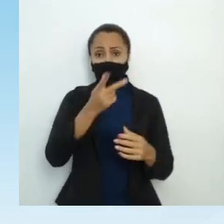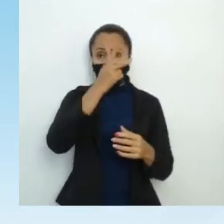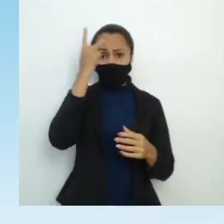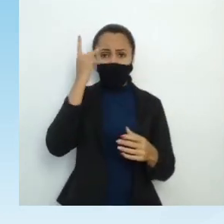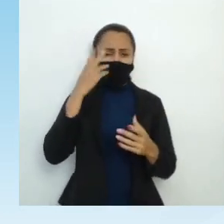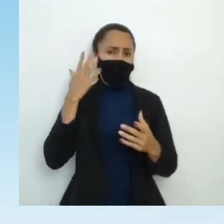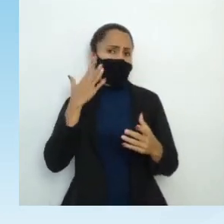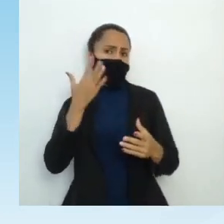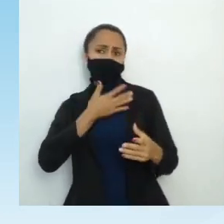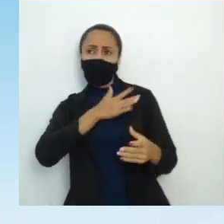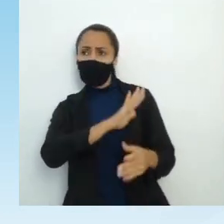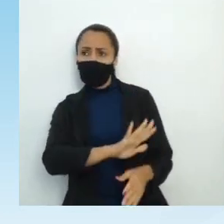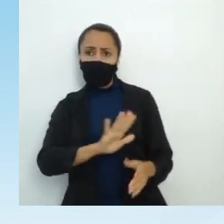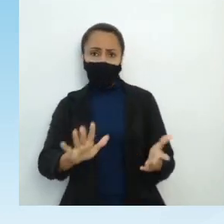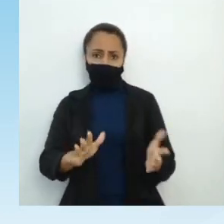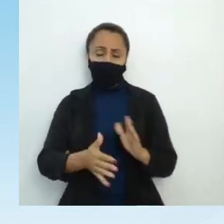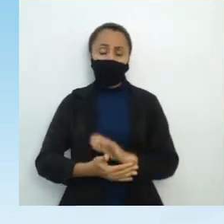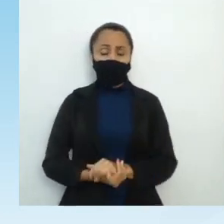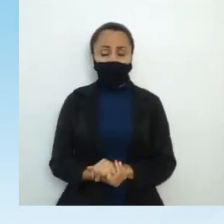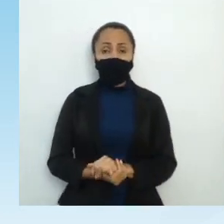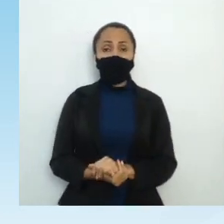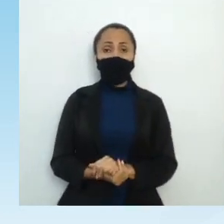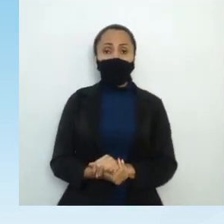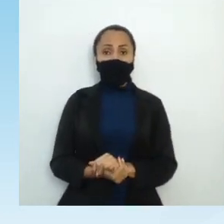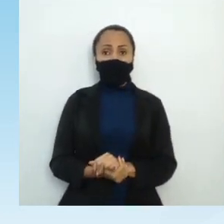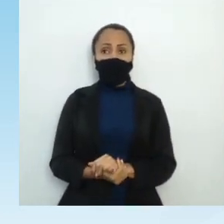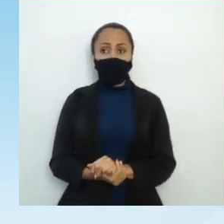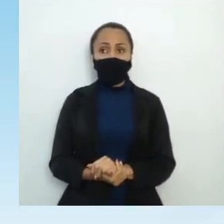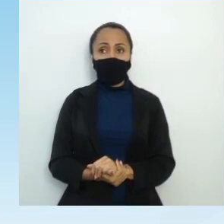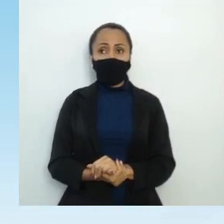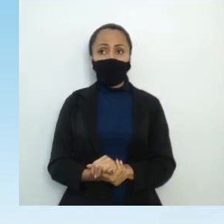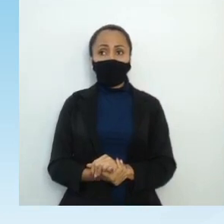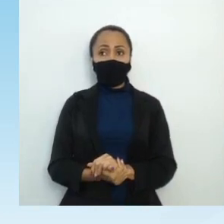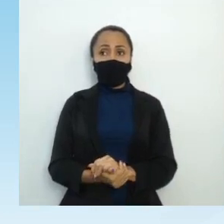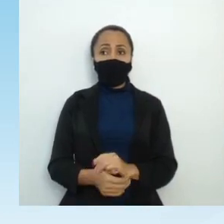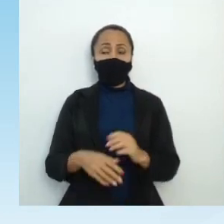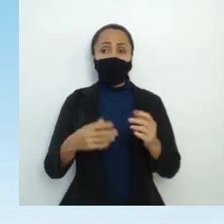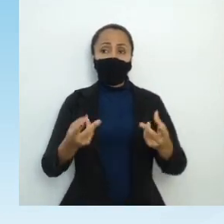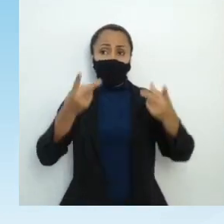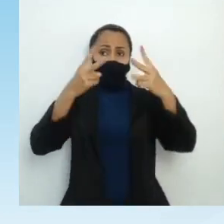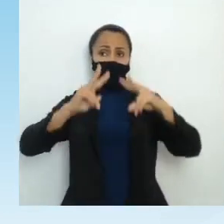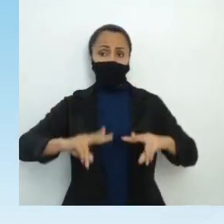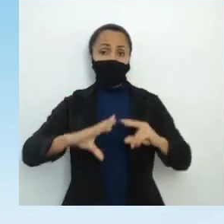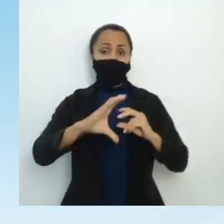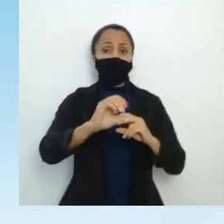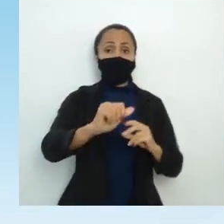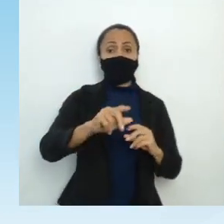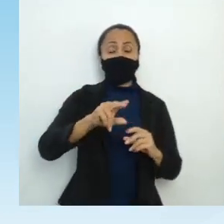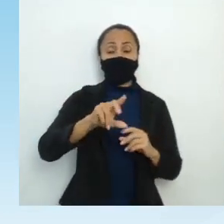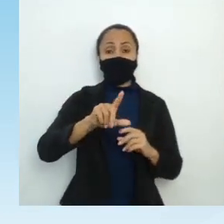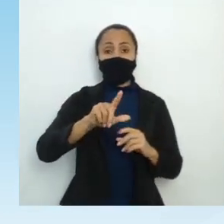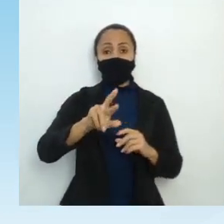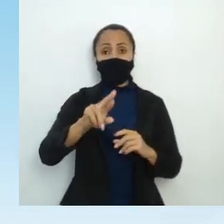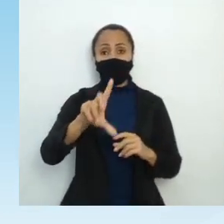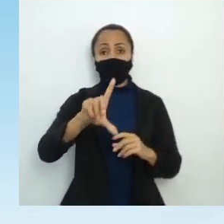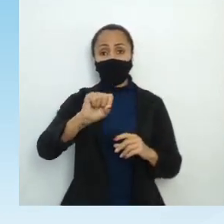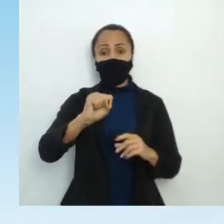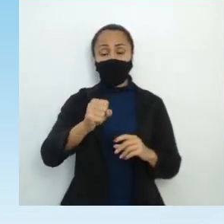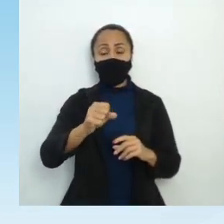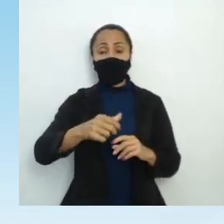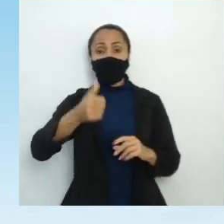do parlamento, que era puritana, praticante desse puritanismo. O seu sucessor é seu filho, Carlos I. Esse vai governar